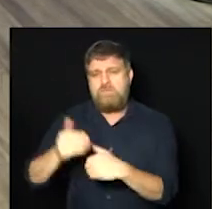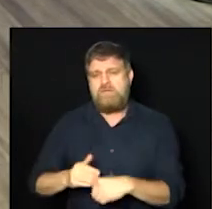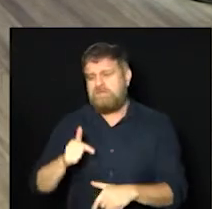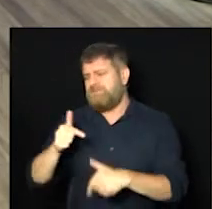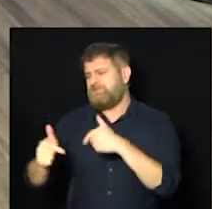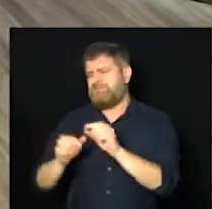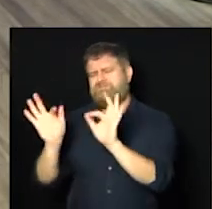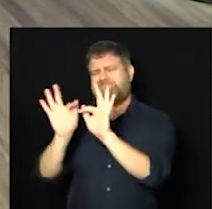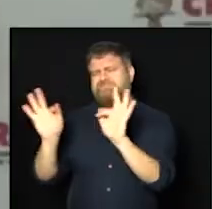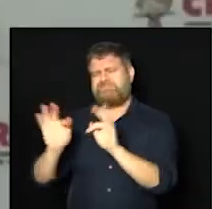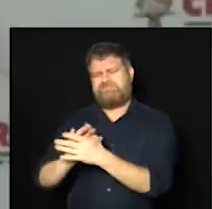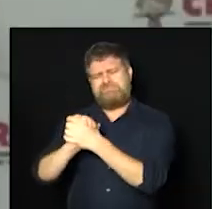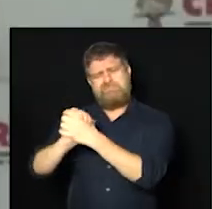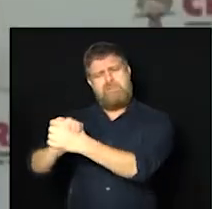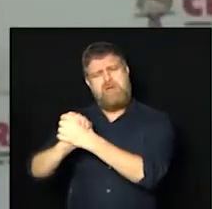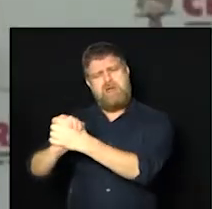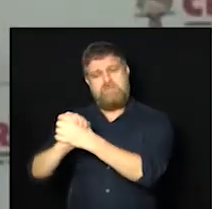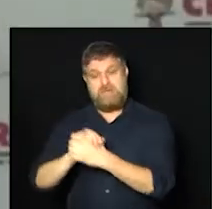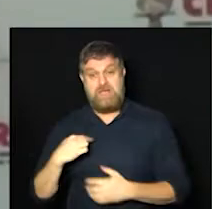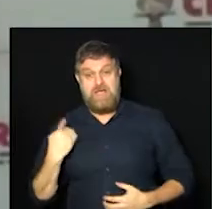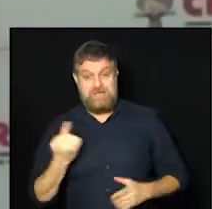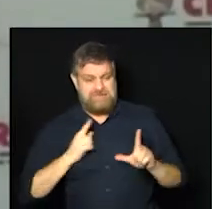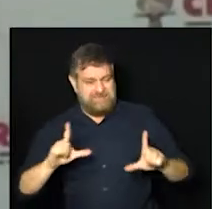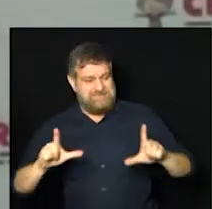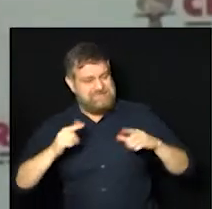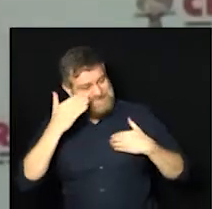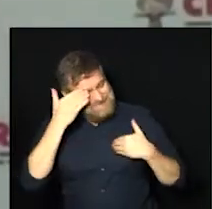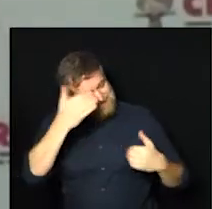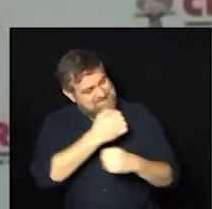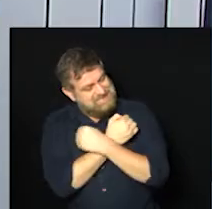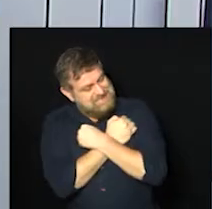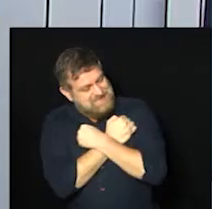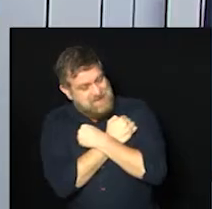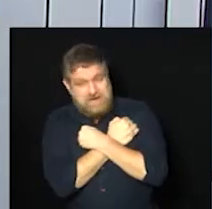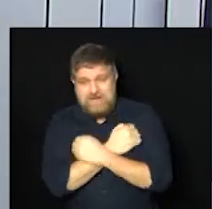trabalho. Obrigada, nós é que agradecemos. Um abraço.